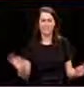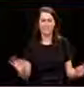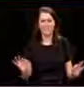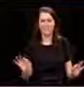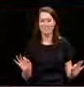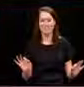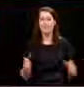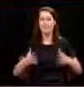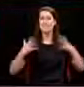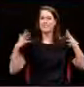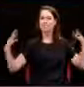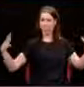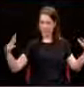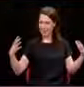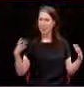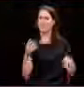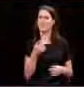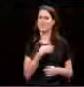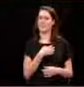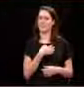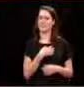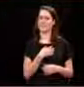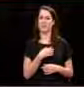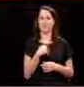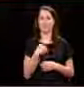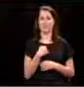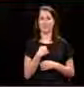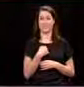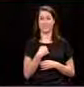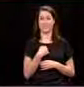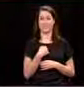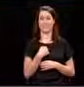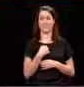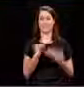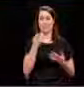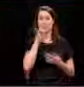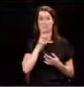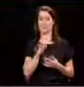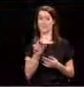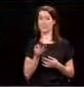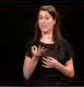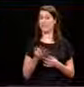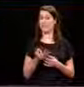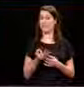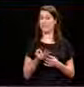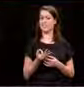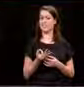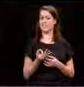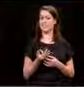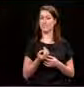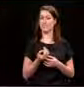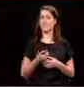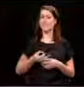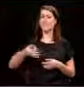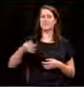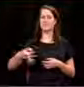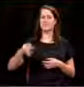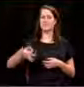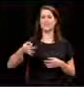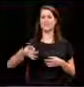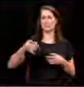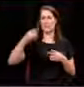grande clube, e que eu, sendo mulher, o estou sempre nas minhas ideias